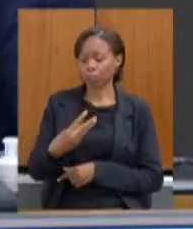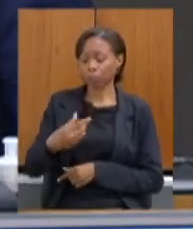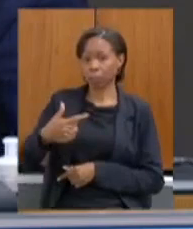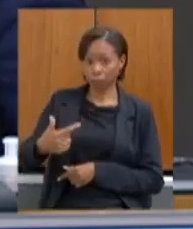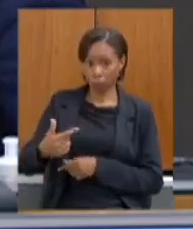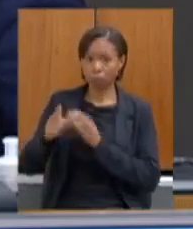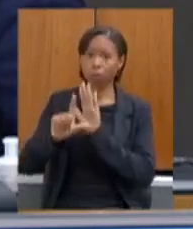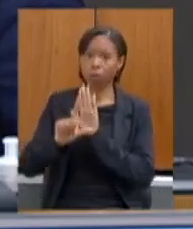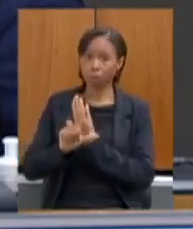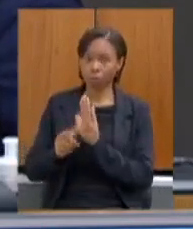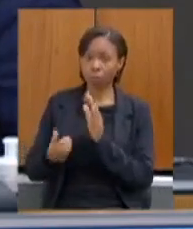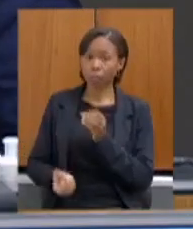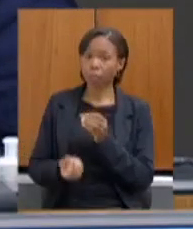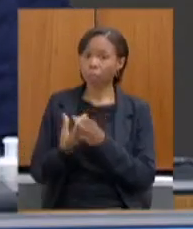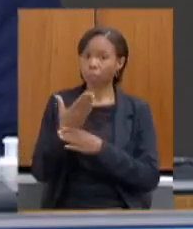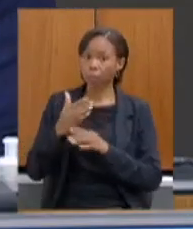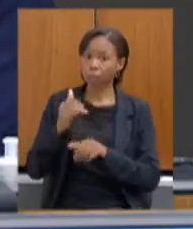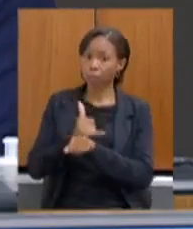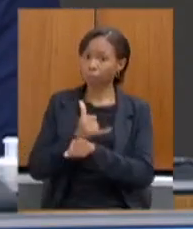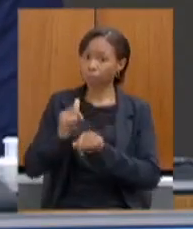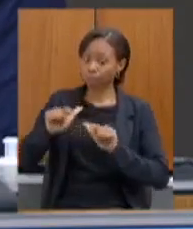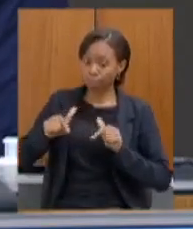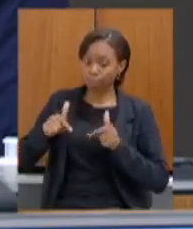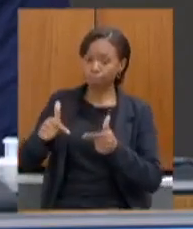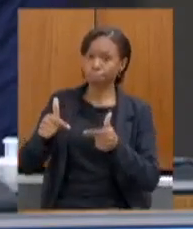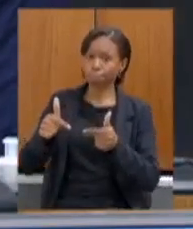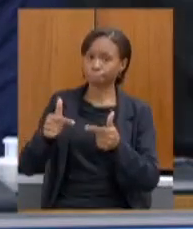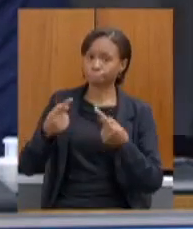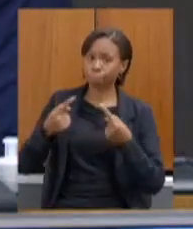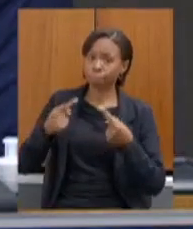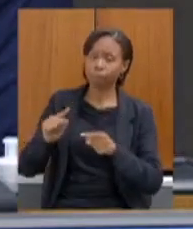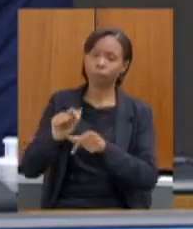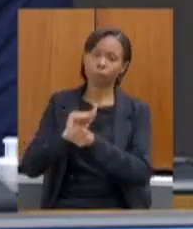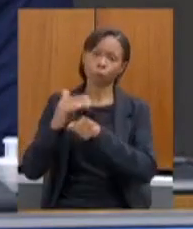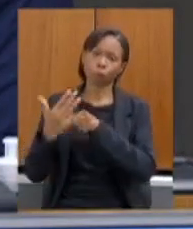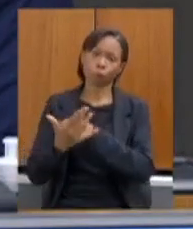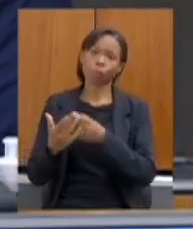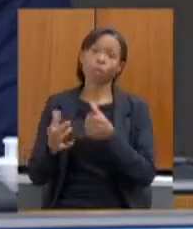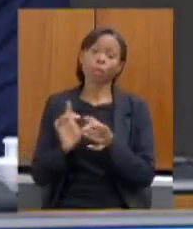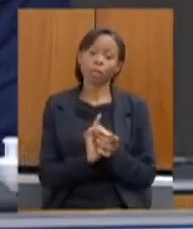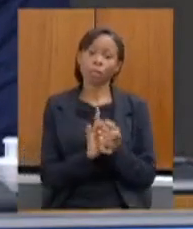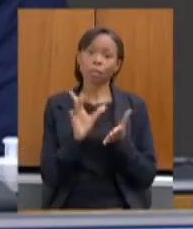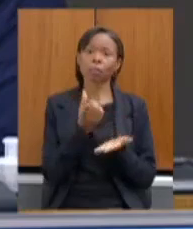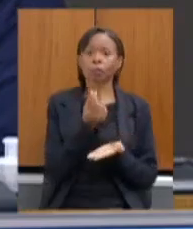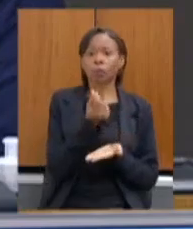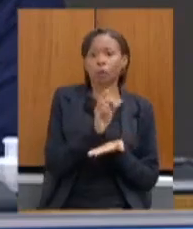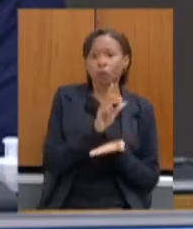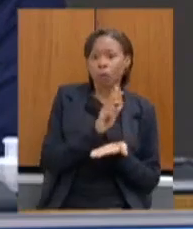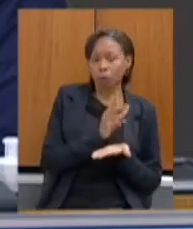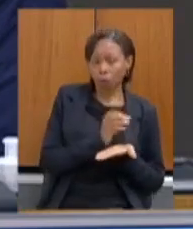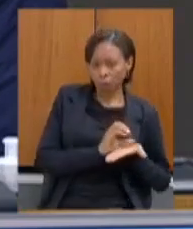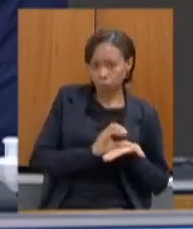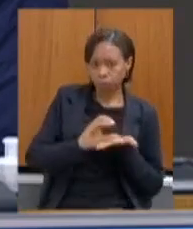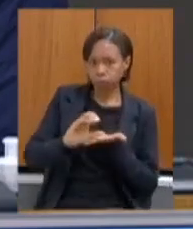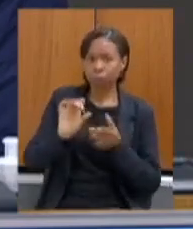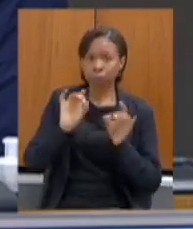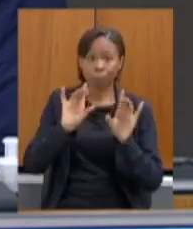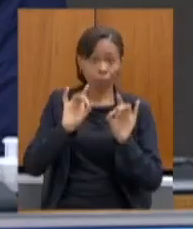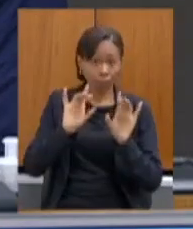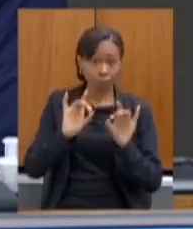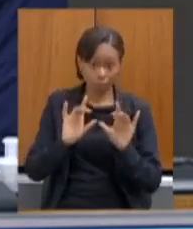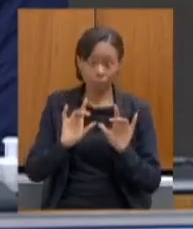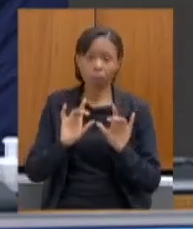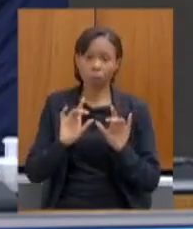cria o programa de enfrentamento ao Covid-19 e autoriza a abertura de crédito especial ao orçamento fiscal e